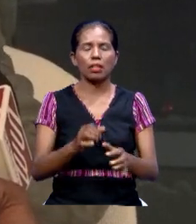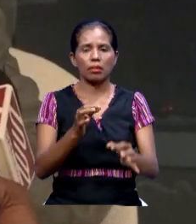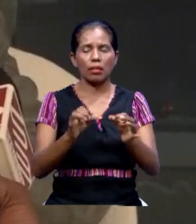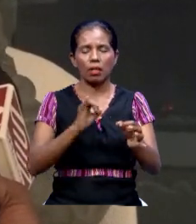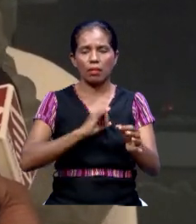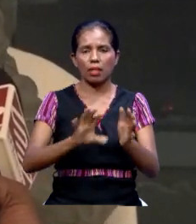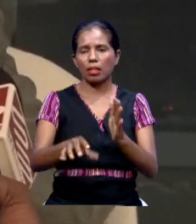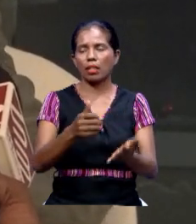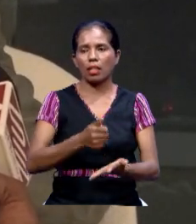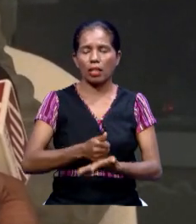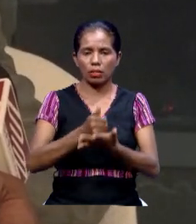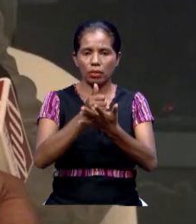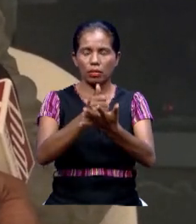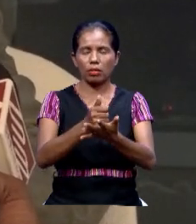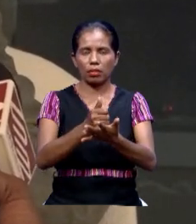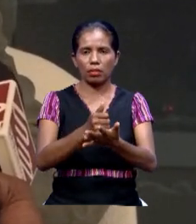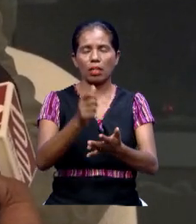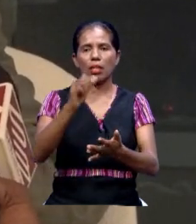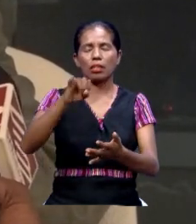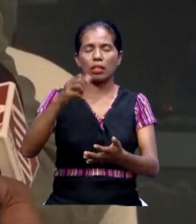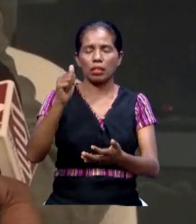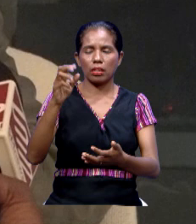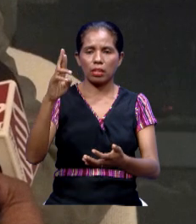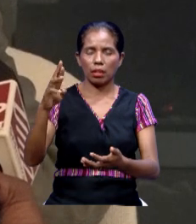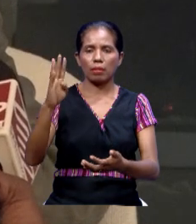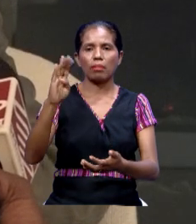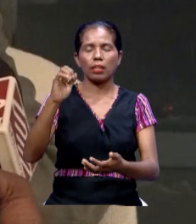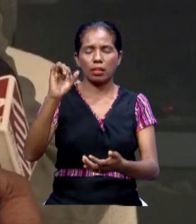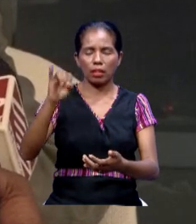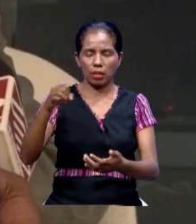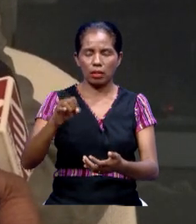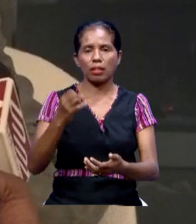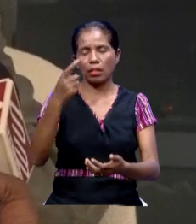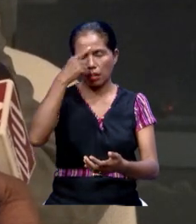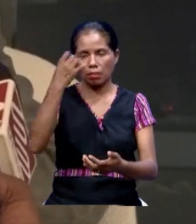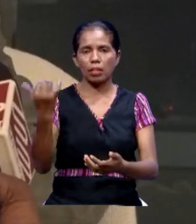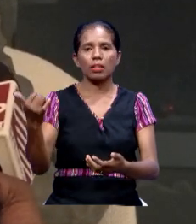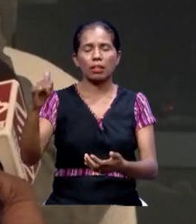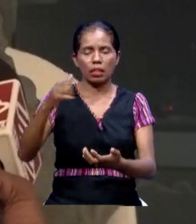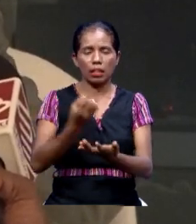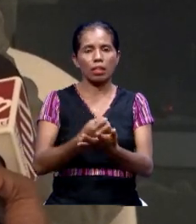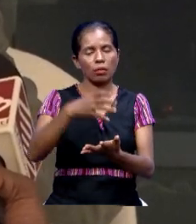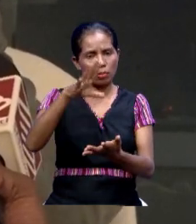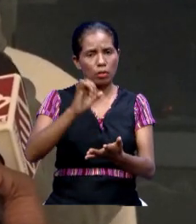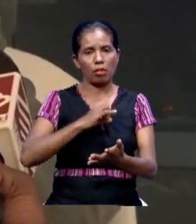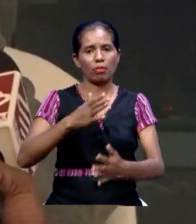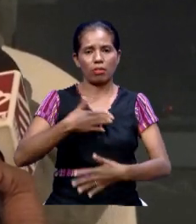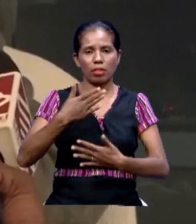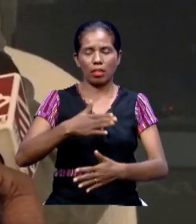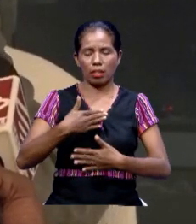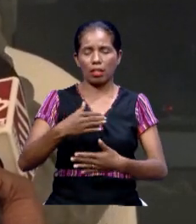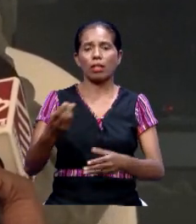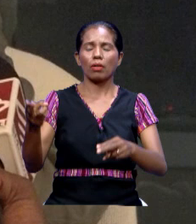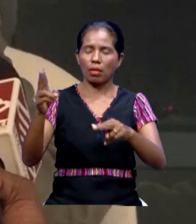tudo rumo se é Azerbaijão, também cira rico bom, não é contente. Bele. Aumenta